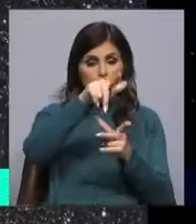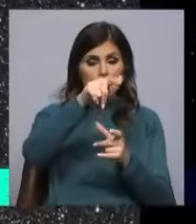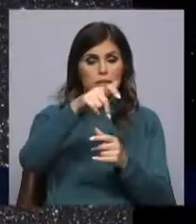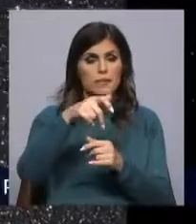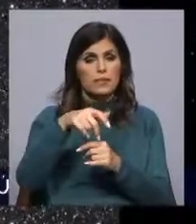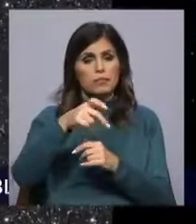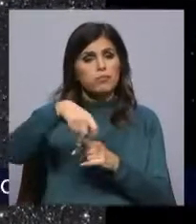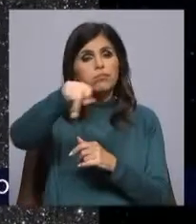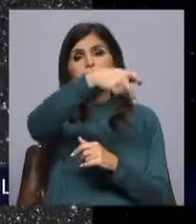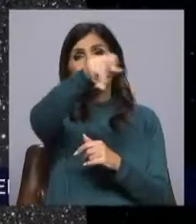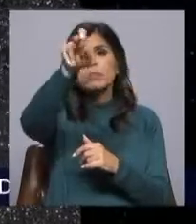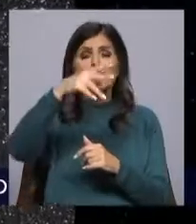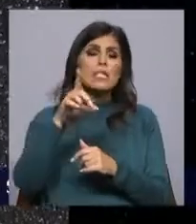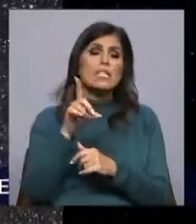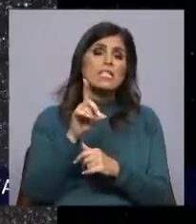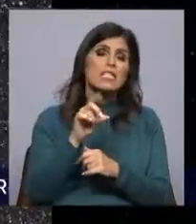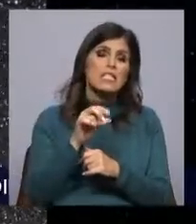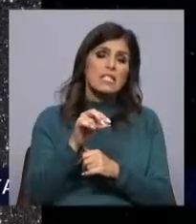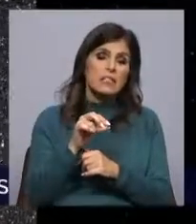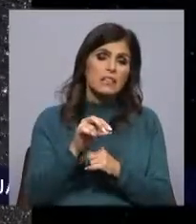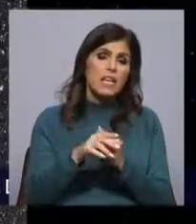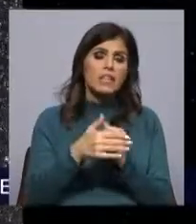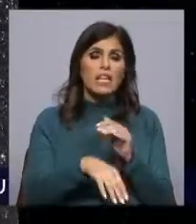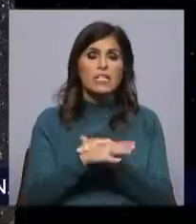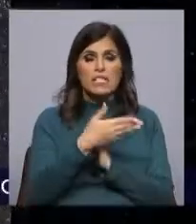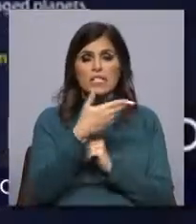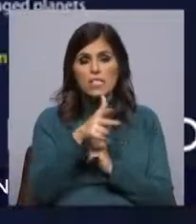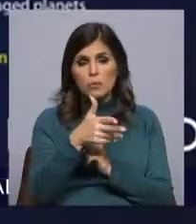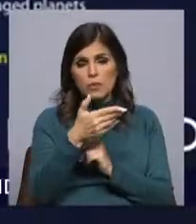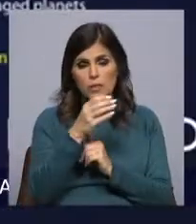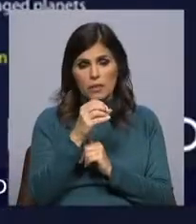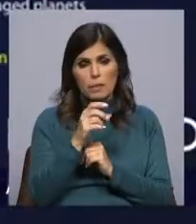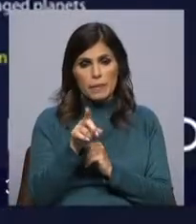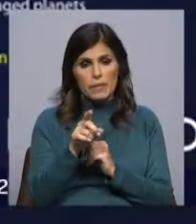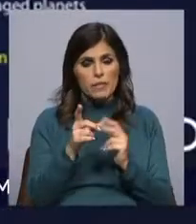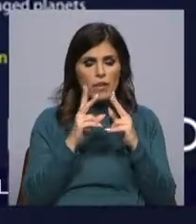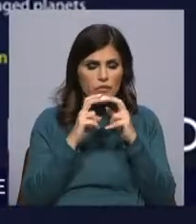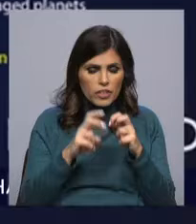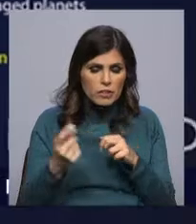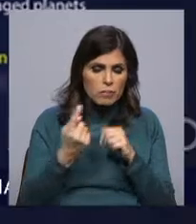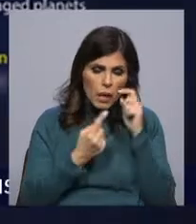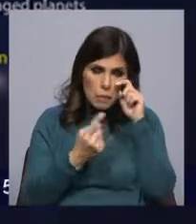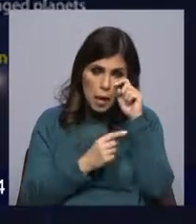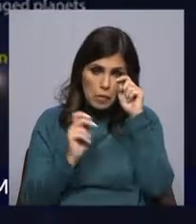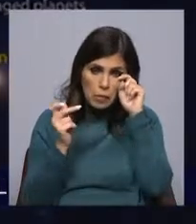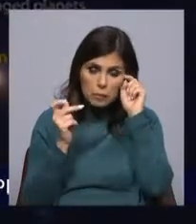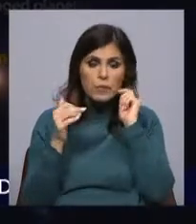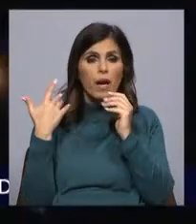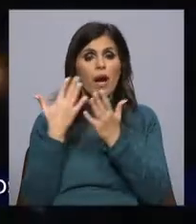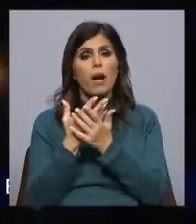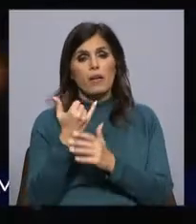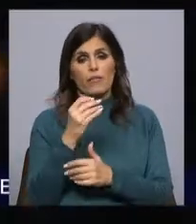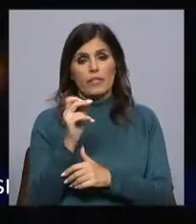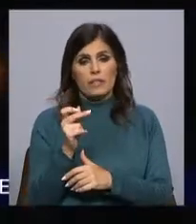entre 70 a 170. E para isto, olha, foram precisas investigações que duraram cerca de 20